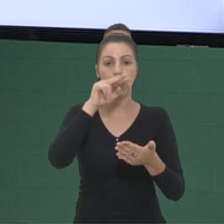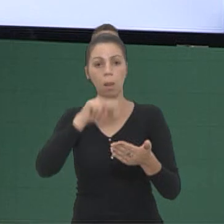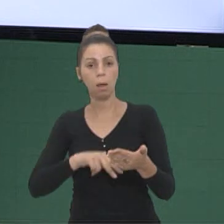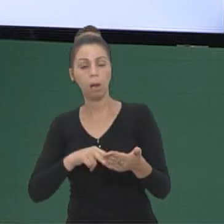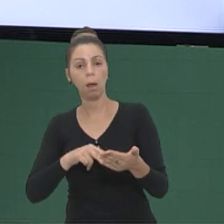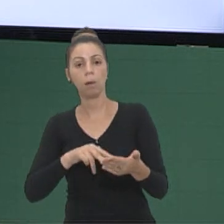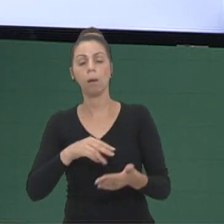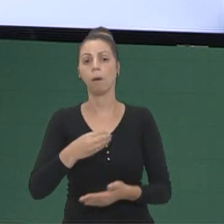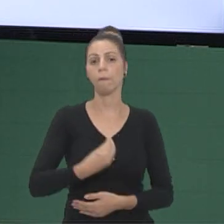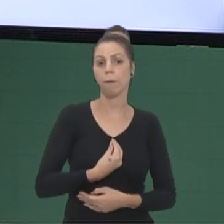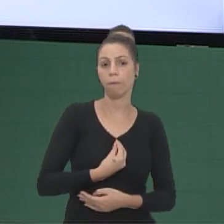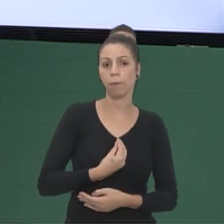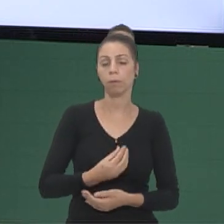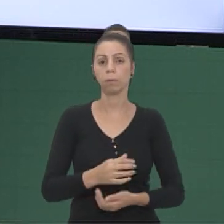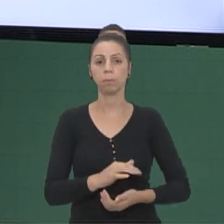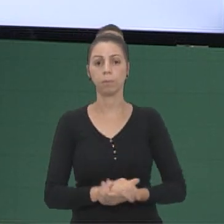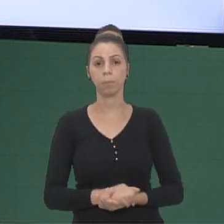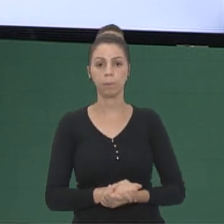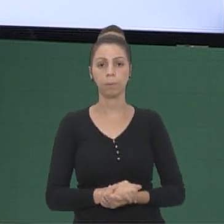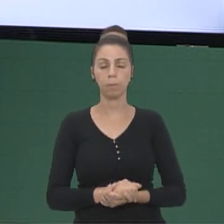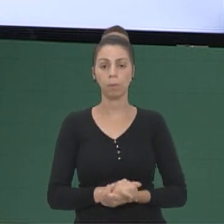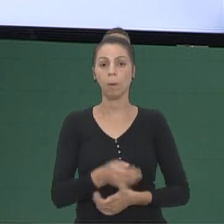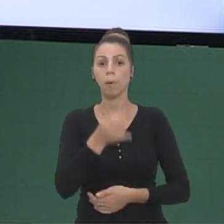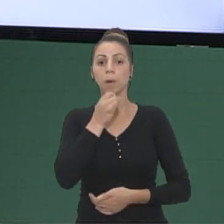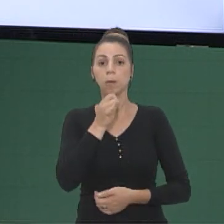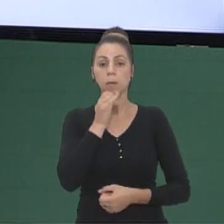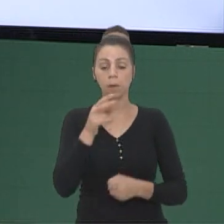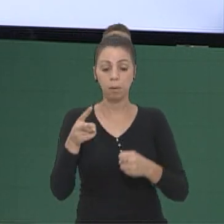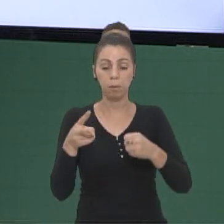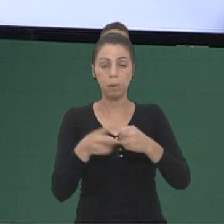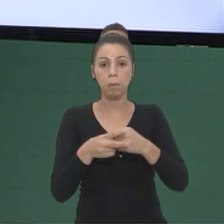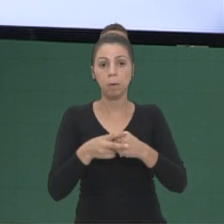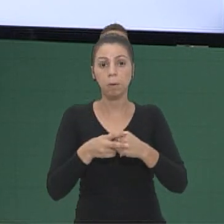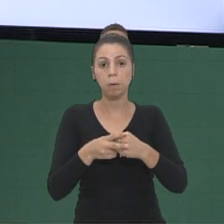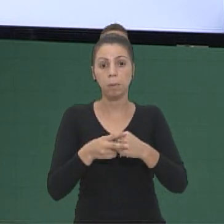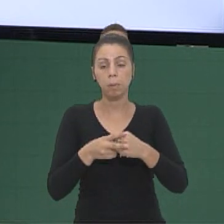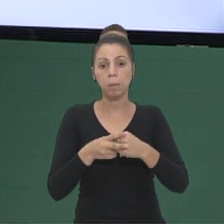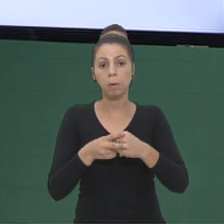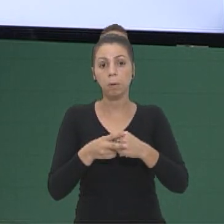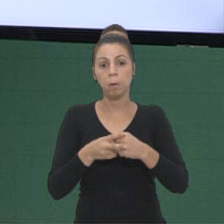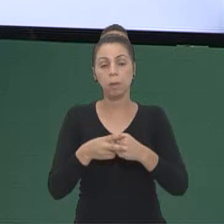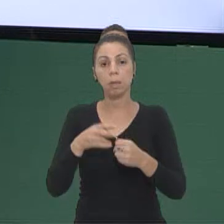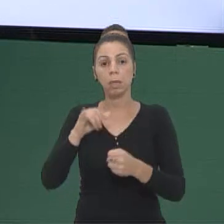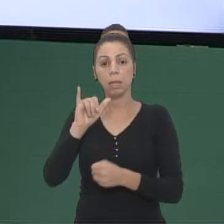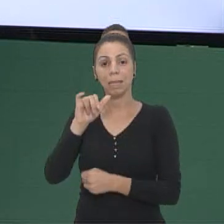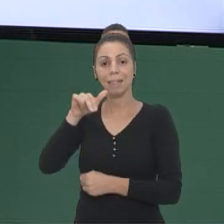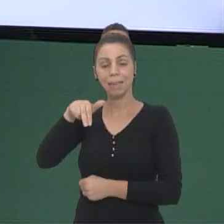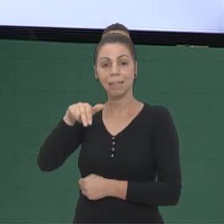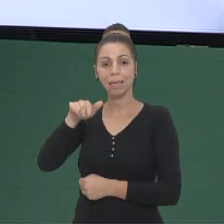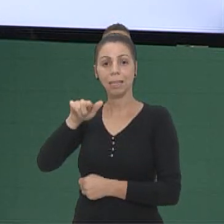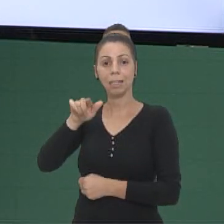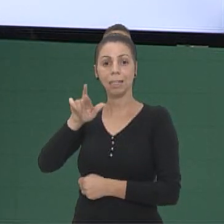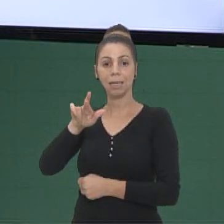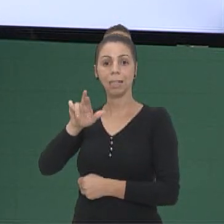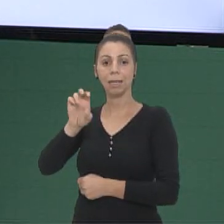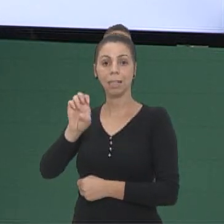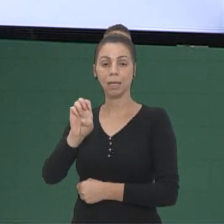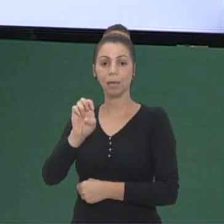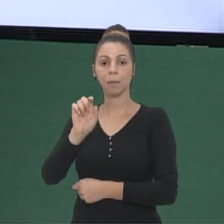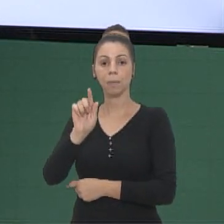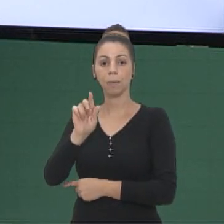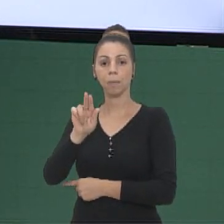regulares. Olha só o exemplo que eu trago para vocês de um verbo irregular. O verbo tener, lembram? Tener,